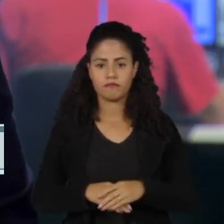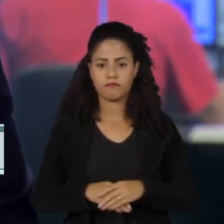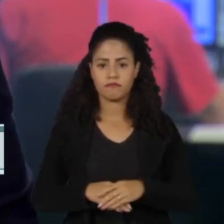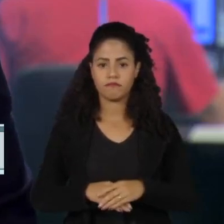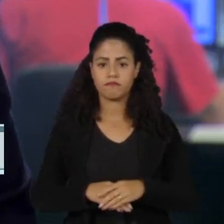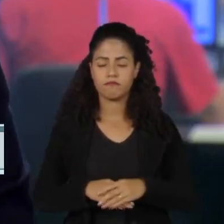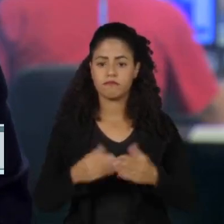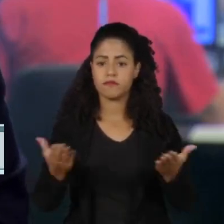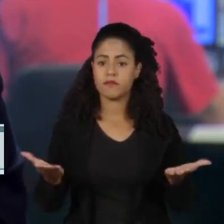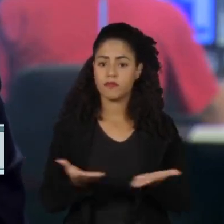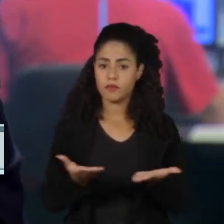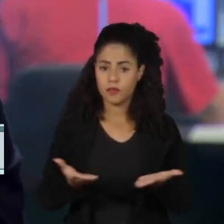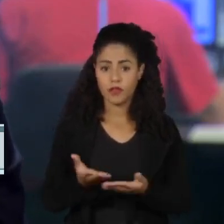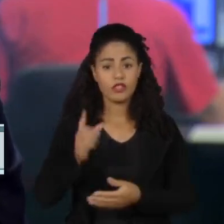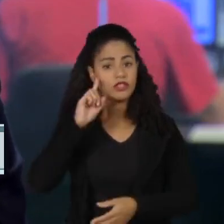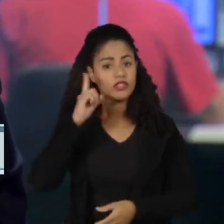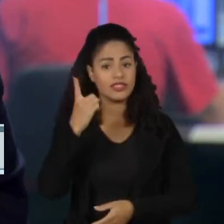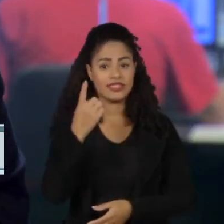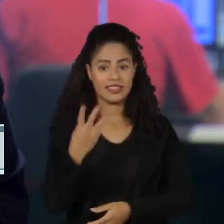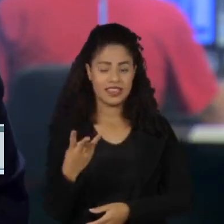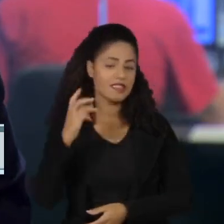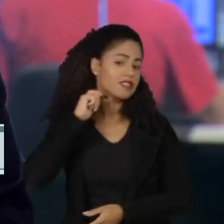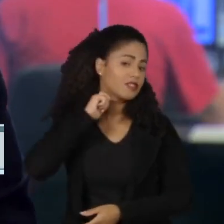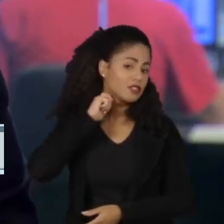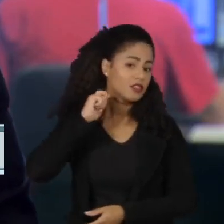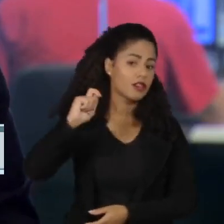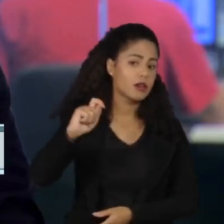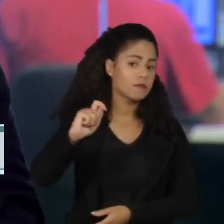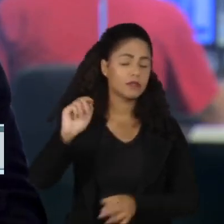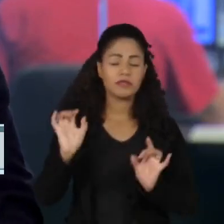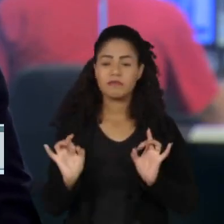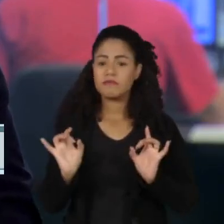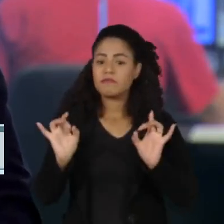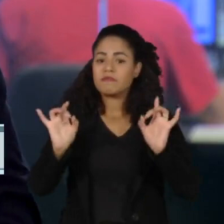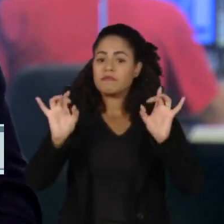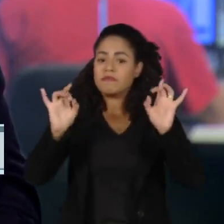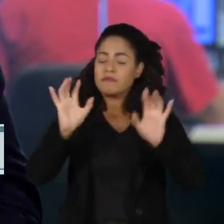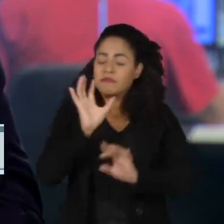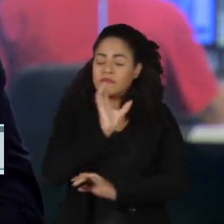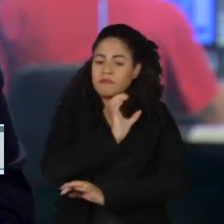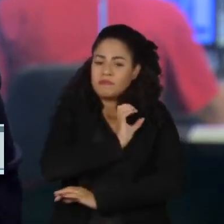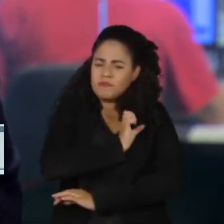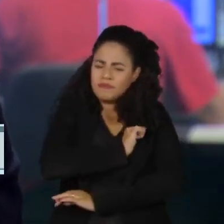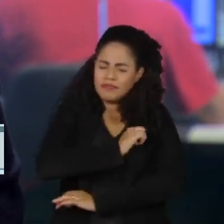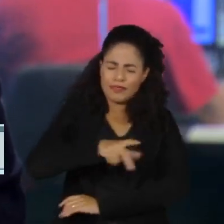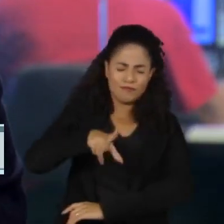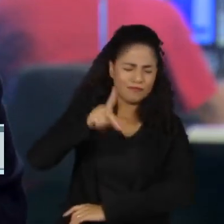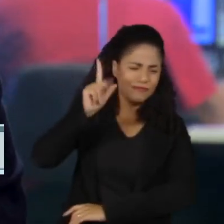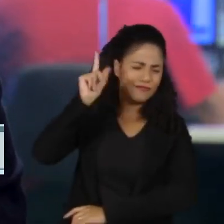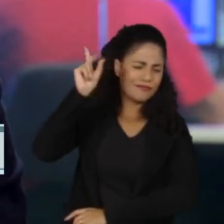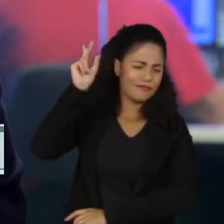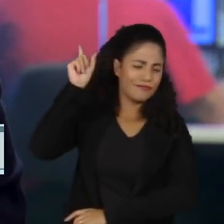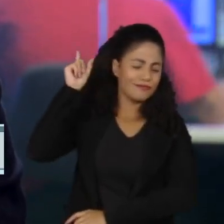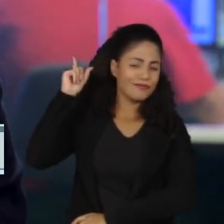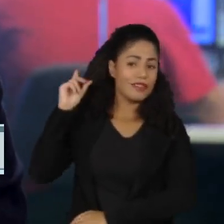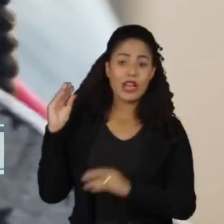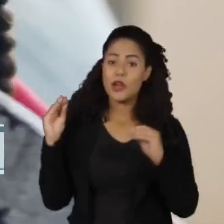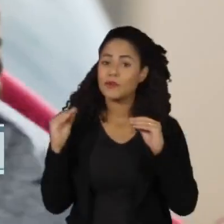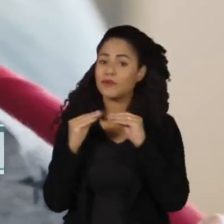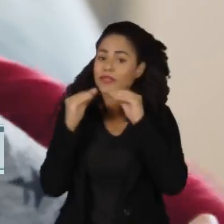hoje 13 de Abril é celebrado uma das demonstrações de amor e afeto mais antigas do mundo o